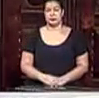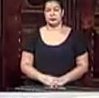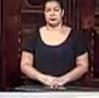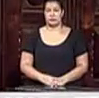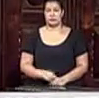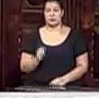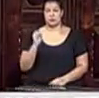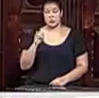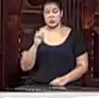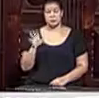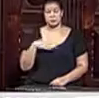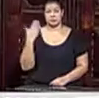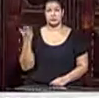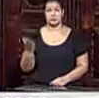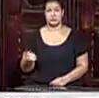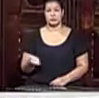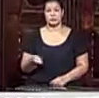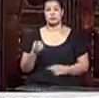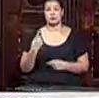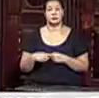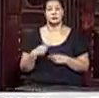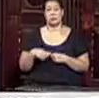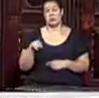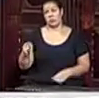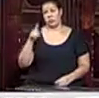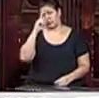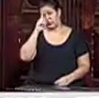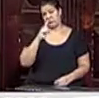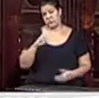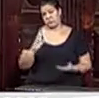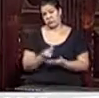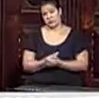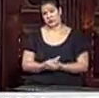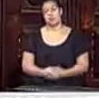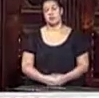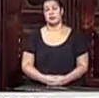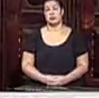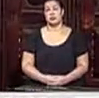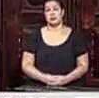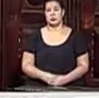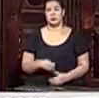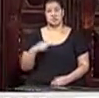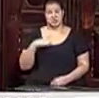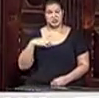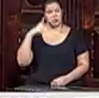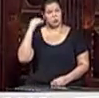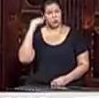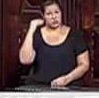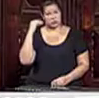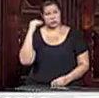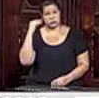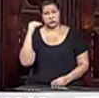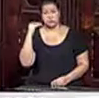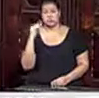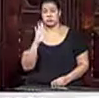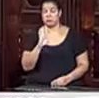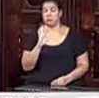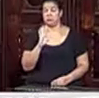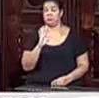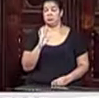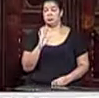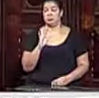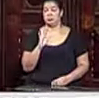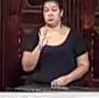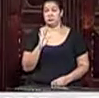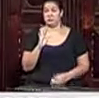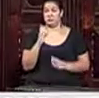Se foi pego de surpresa, porque eu não sabia que isso ia acontecer. Haviam boatos, mas também